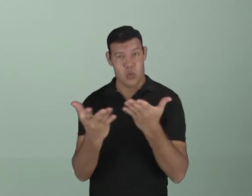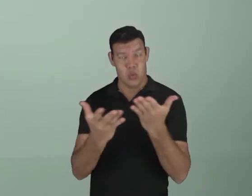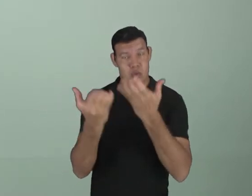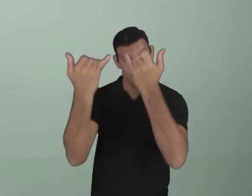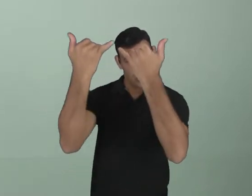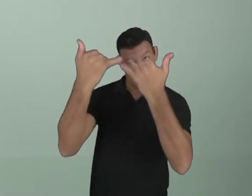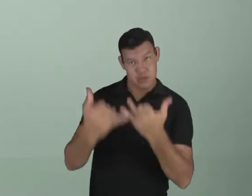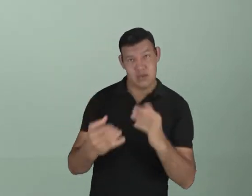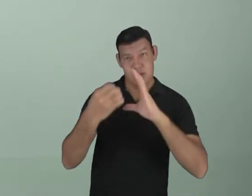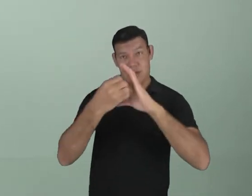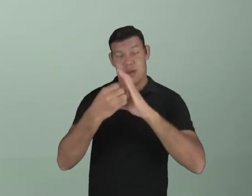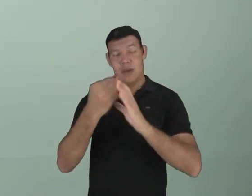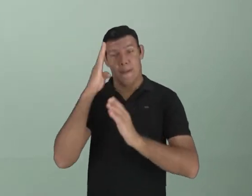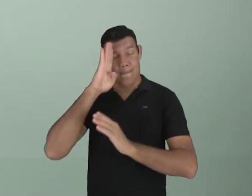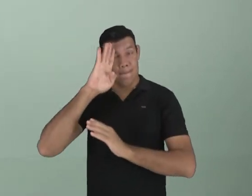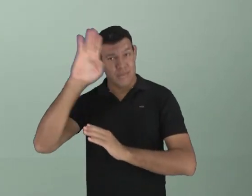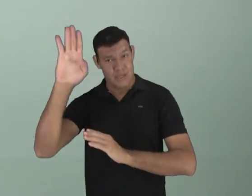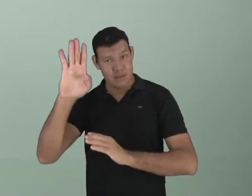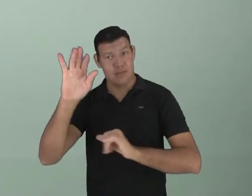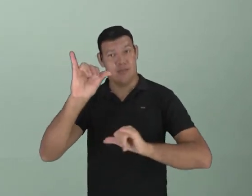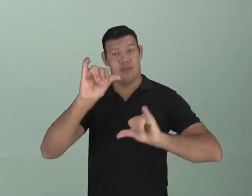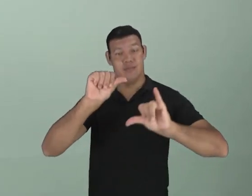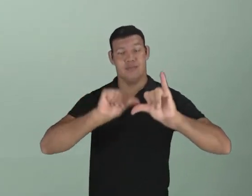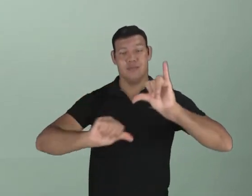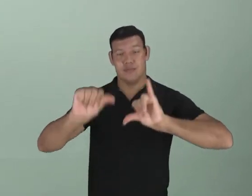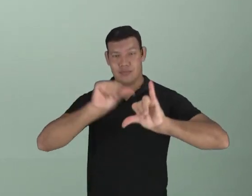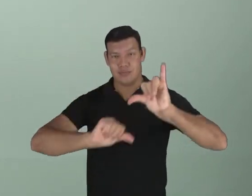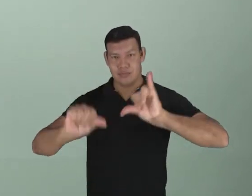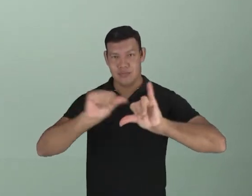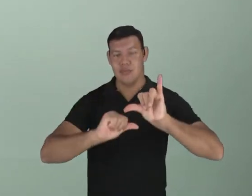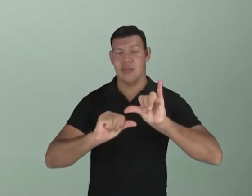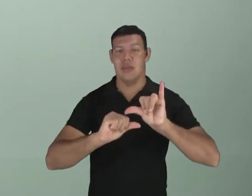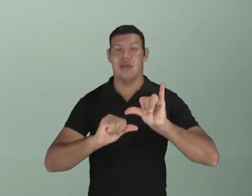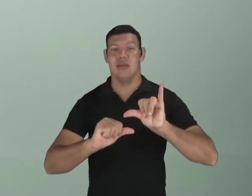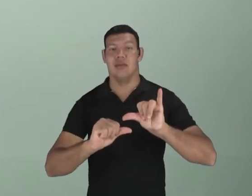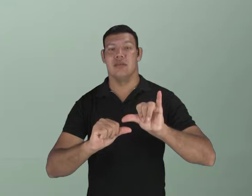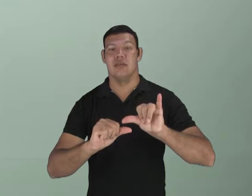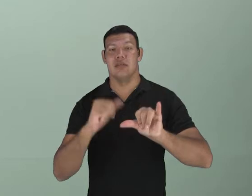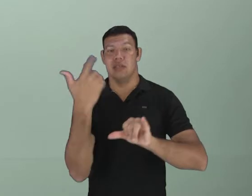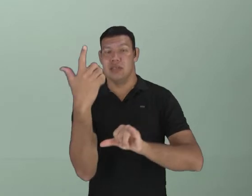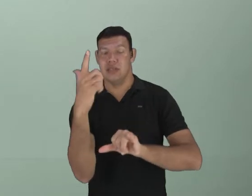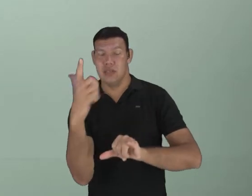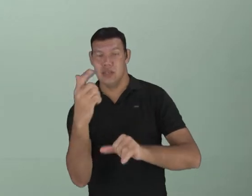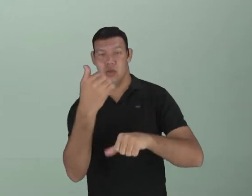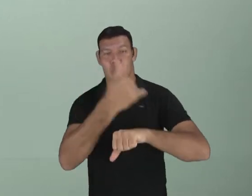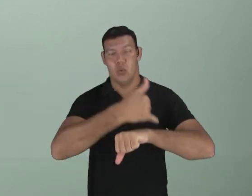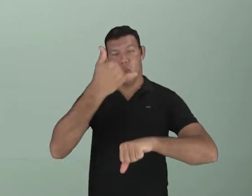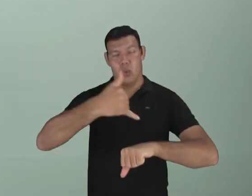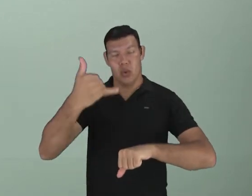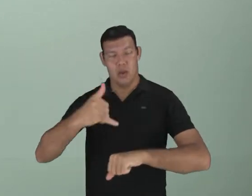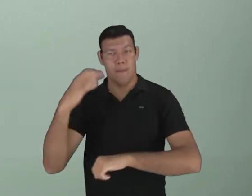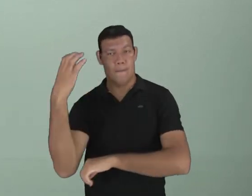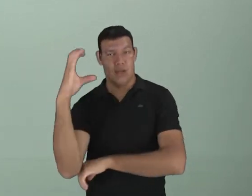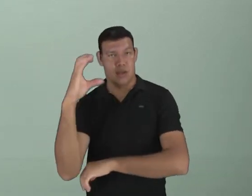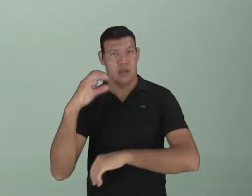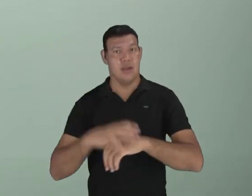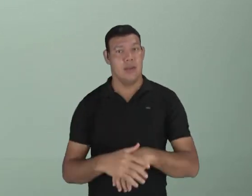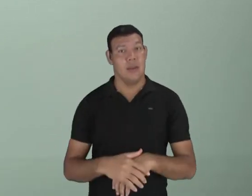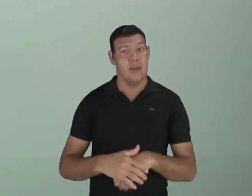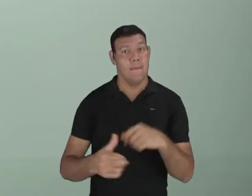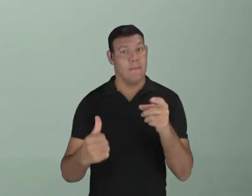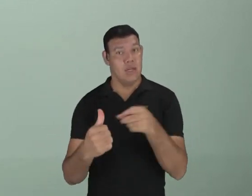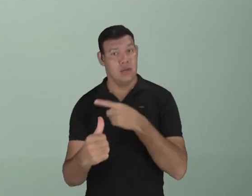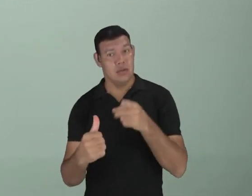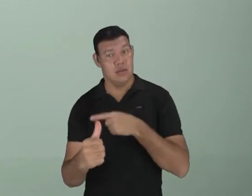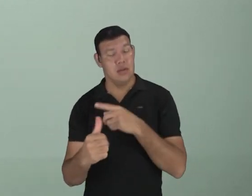as principais reações inorgânicas. Vamos iniciar com os objetivos da nossa aula. Bom, primeiro a gente vai compreender